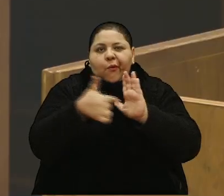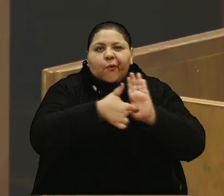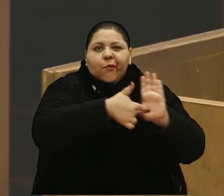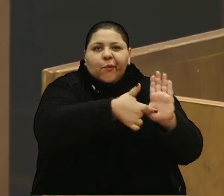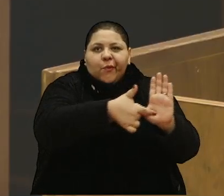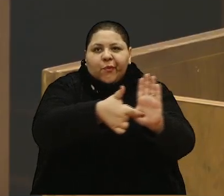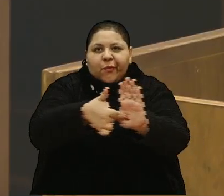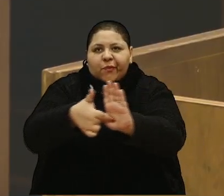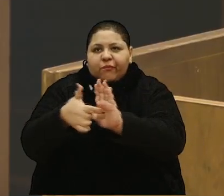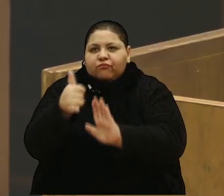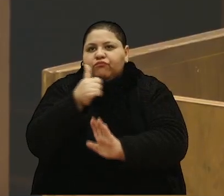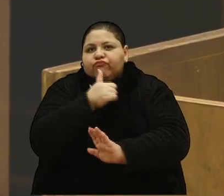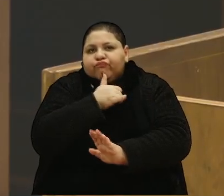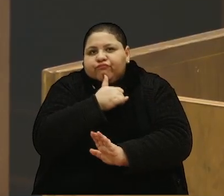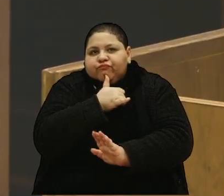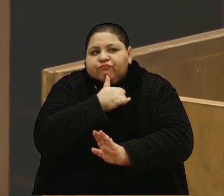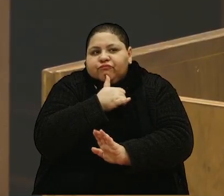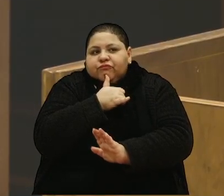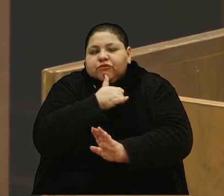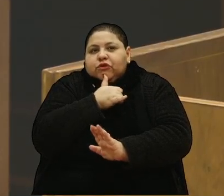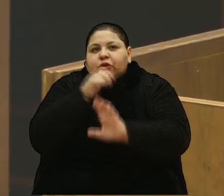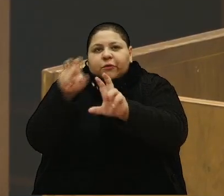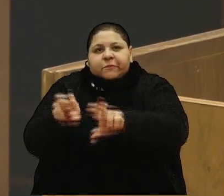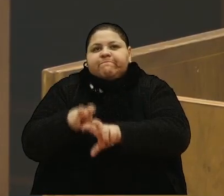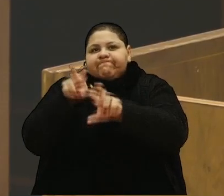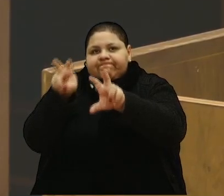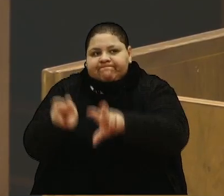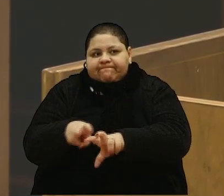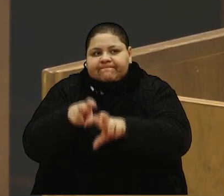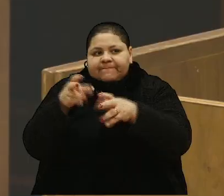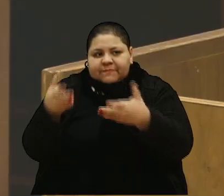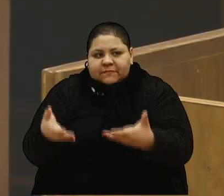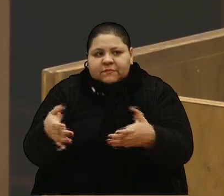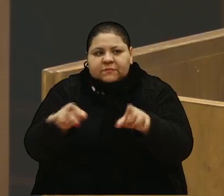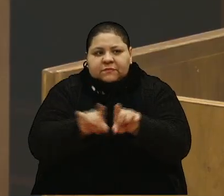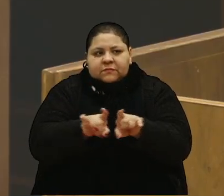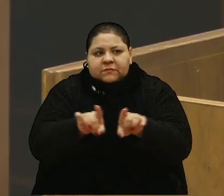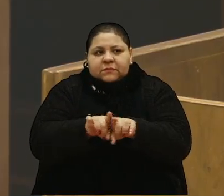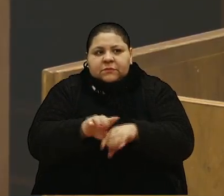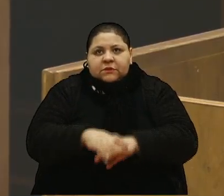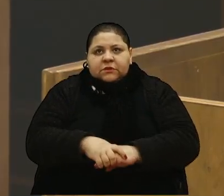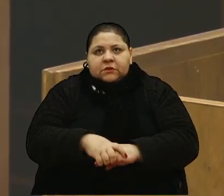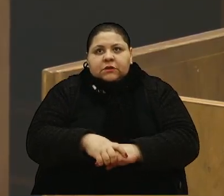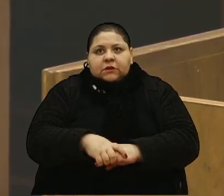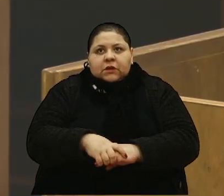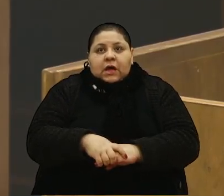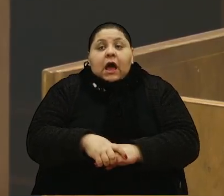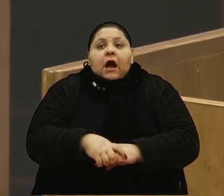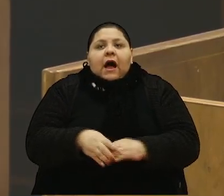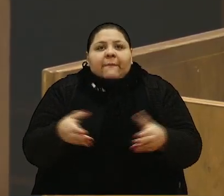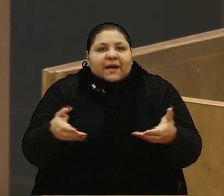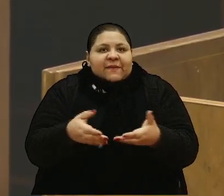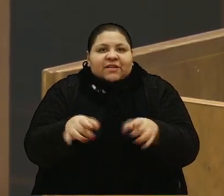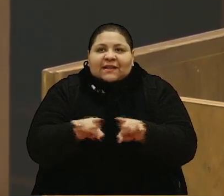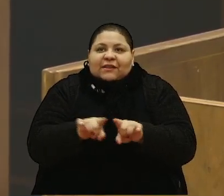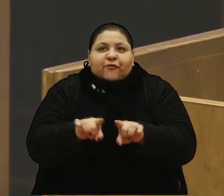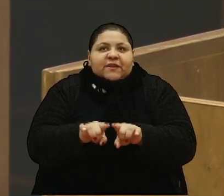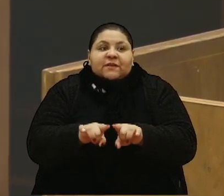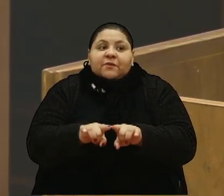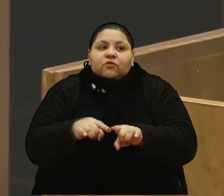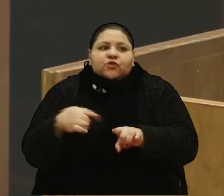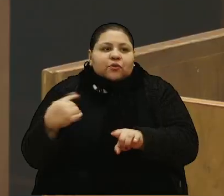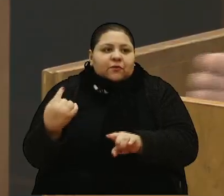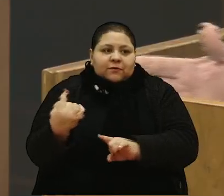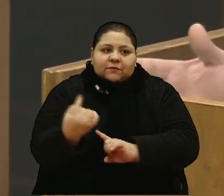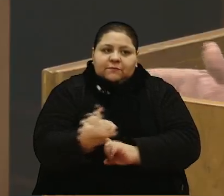né, a tristeza dos nossos agricultores. Uma da questão que eu venho sempre aqui nessa casa,